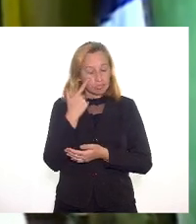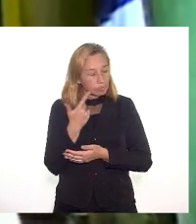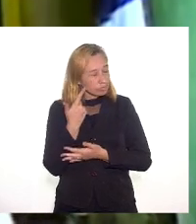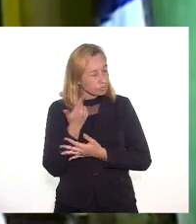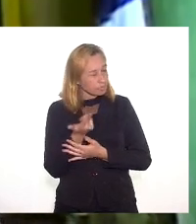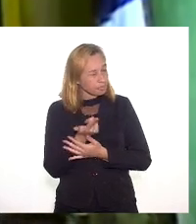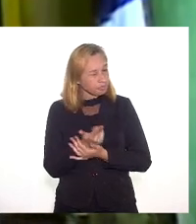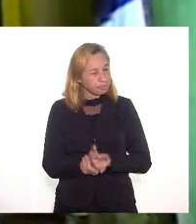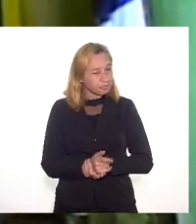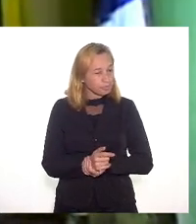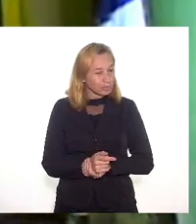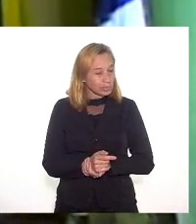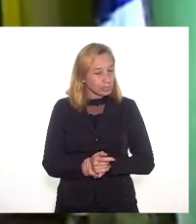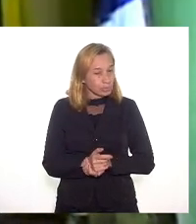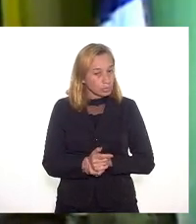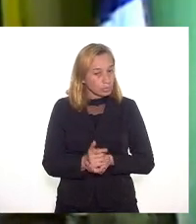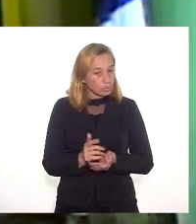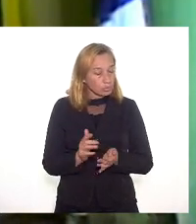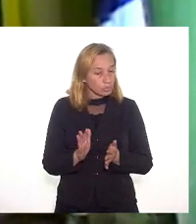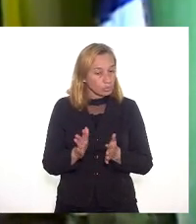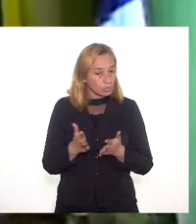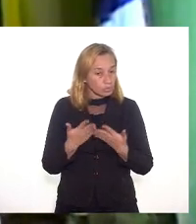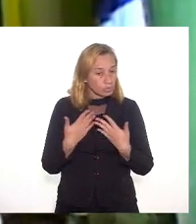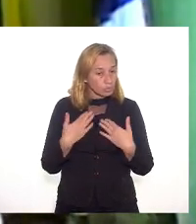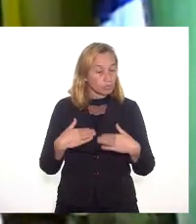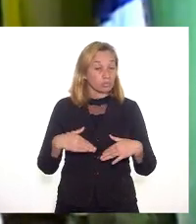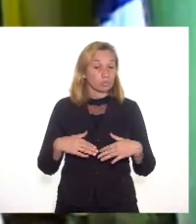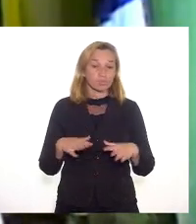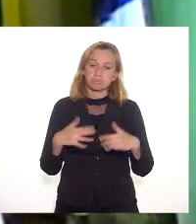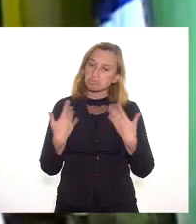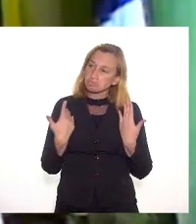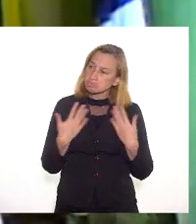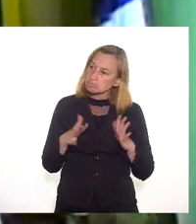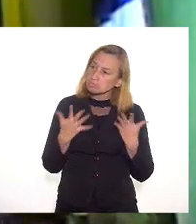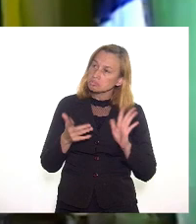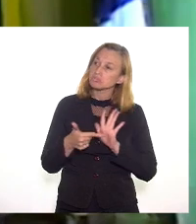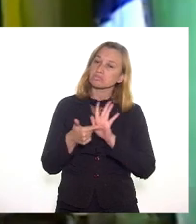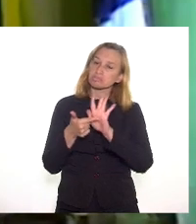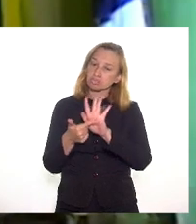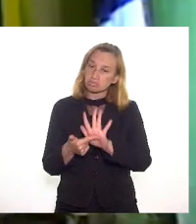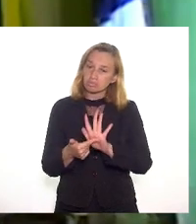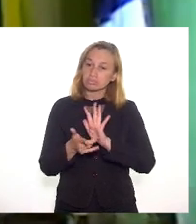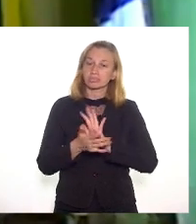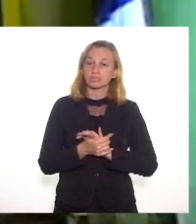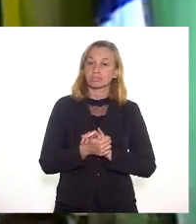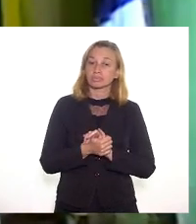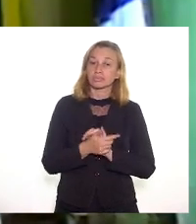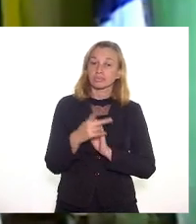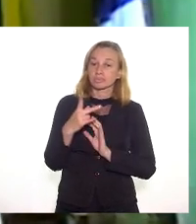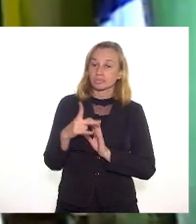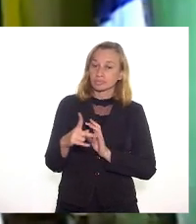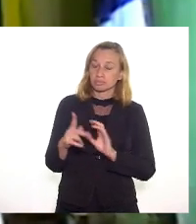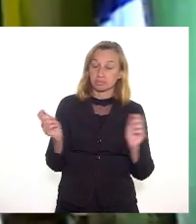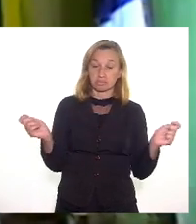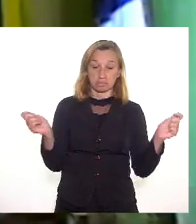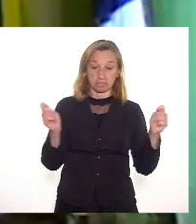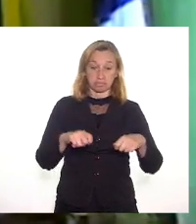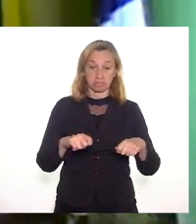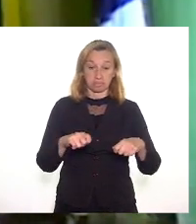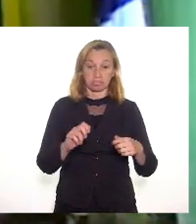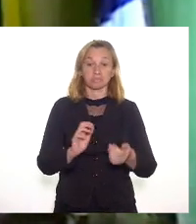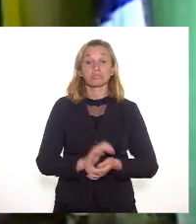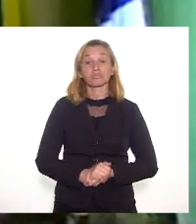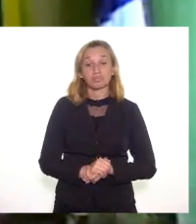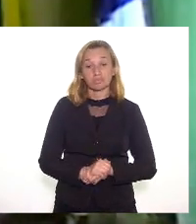sobretudo, estou aplaudindo, porque ele vem mostrando a sua capacidade,